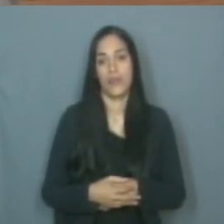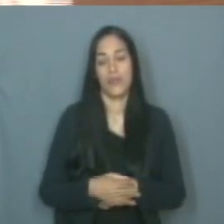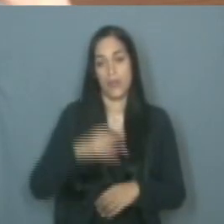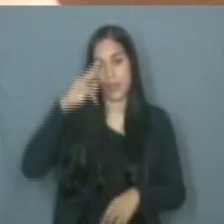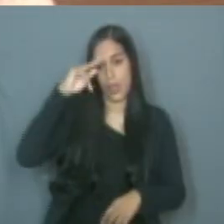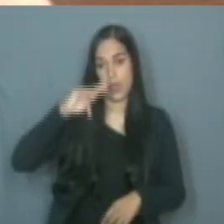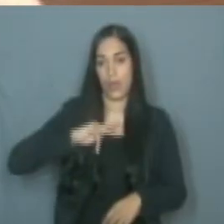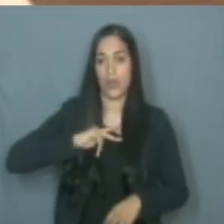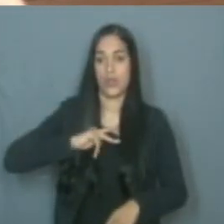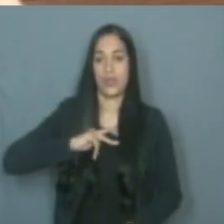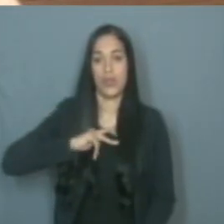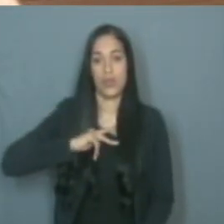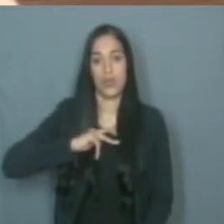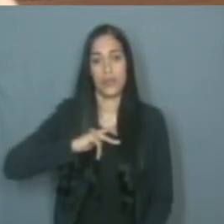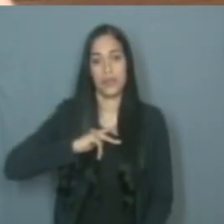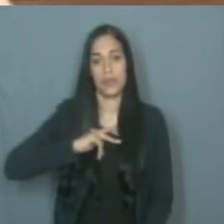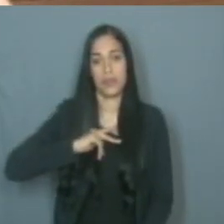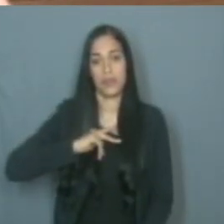Reconhecer